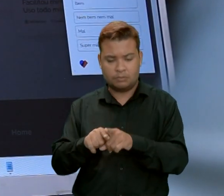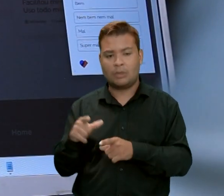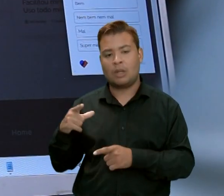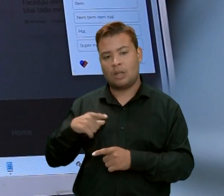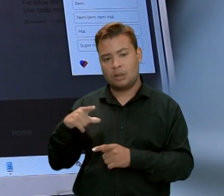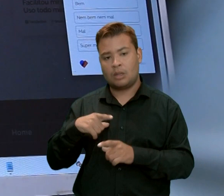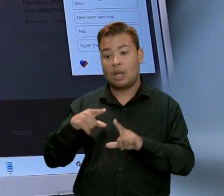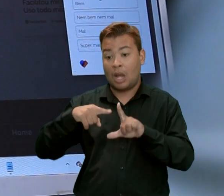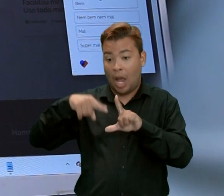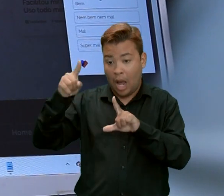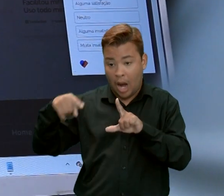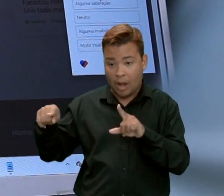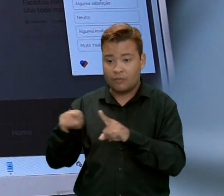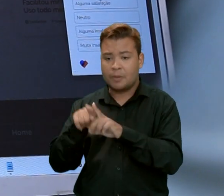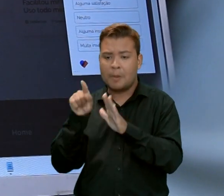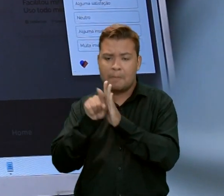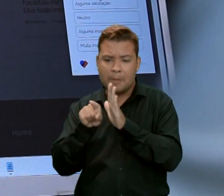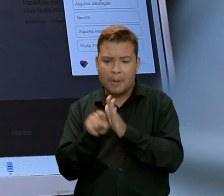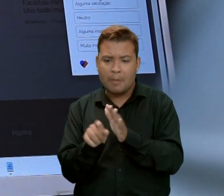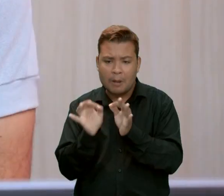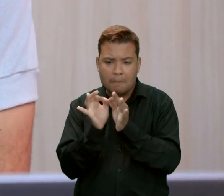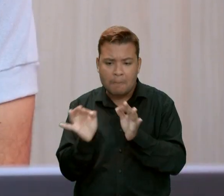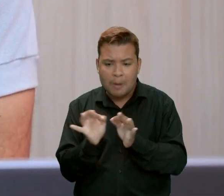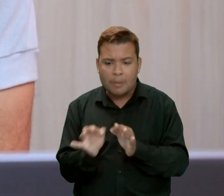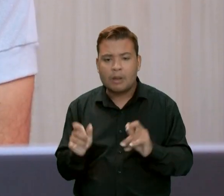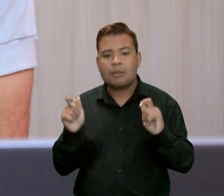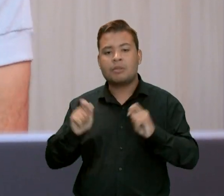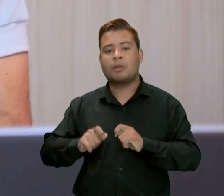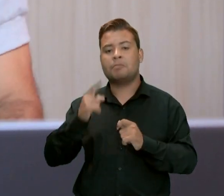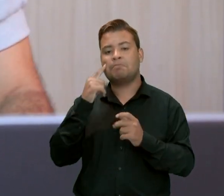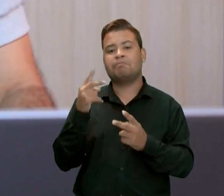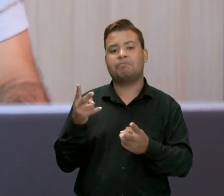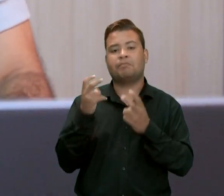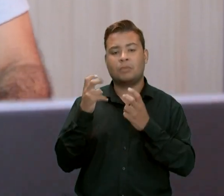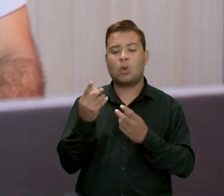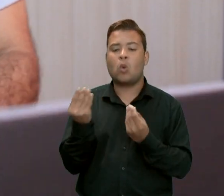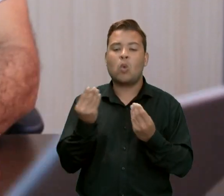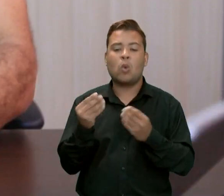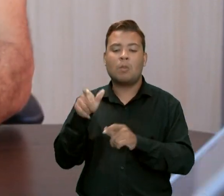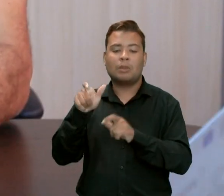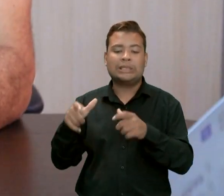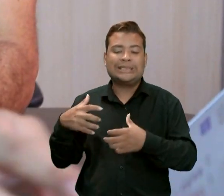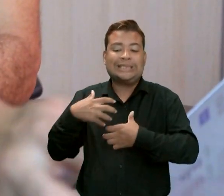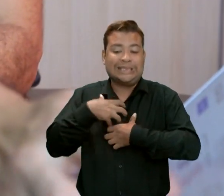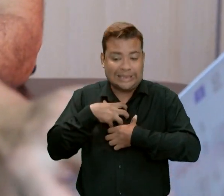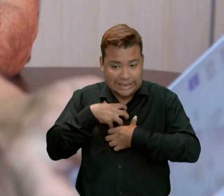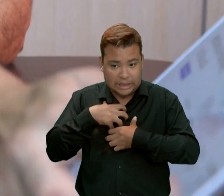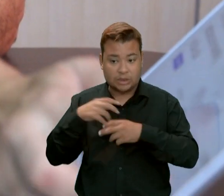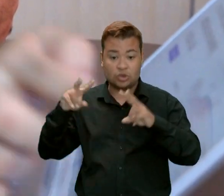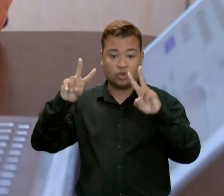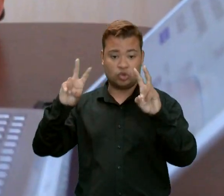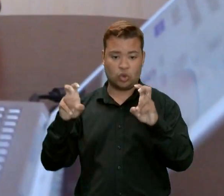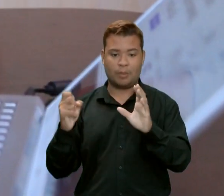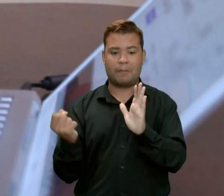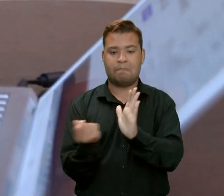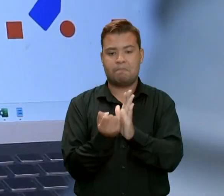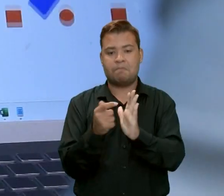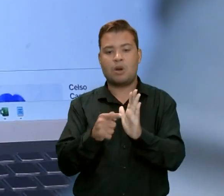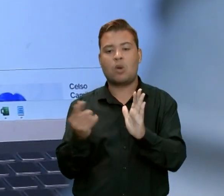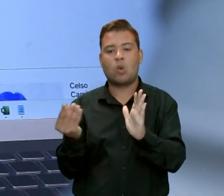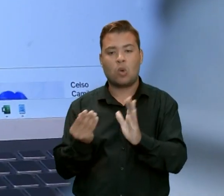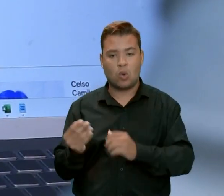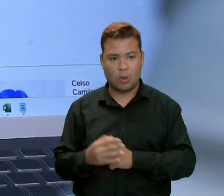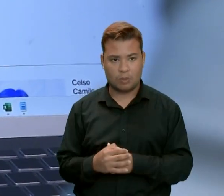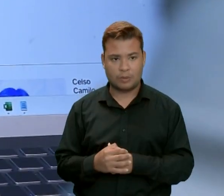gráficos e de perguntas simples, é possível medir qual o sentimento de uma pessoa em relação a uma marca, por exemplo.